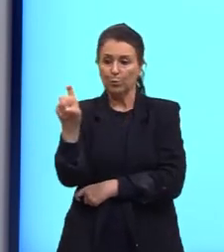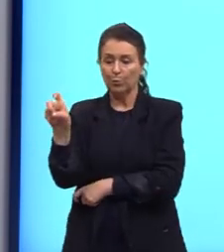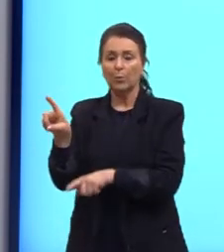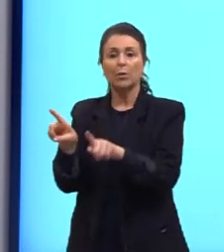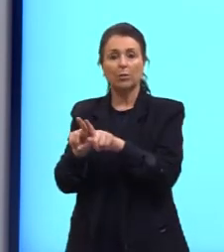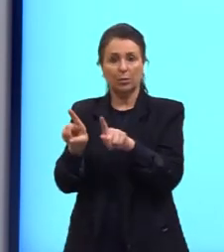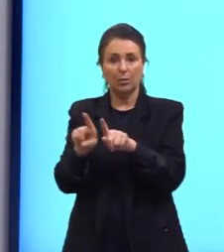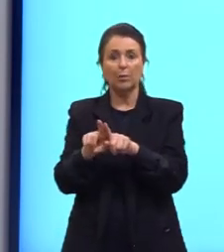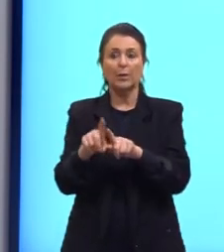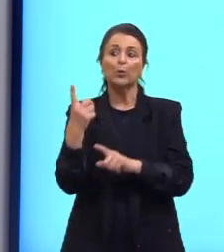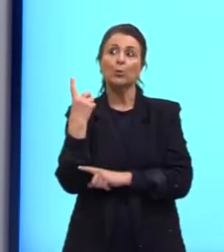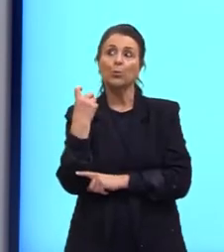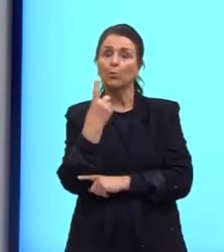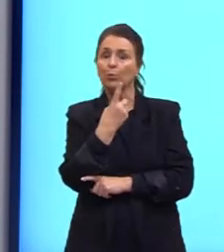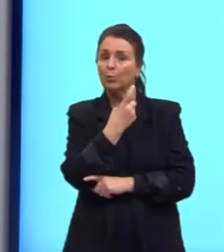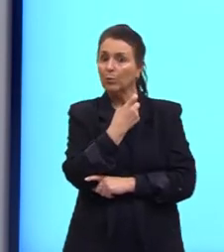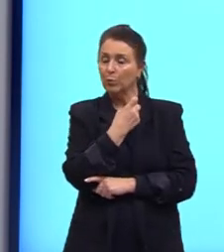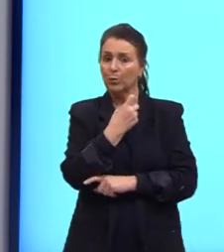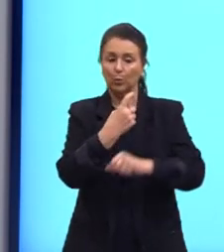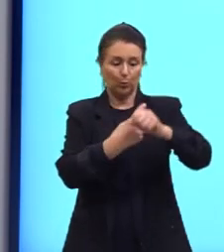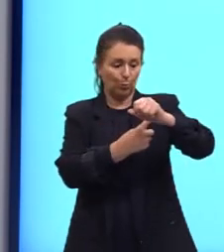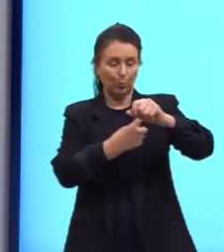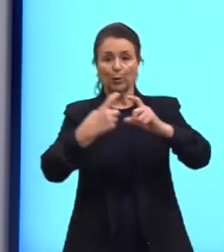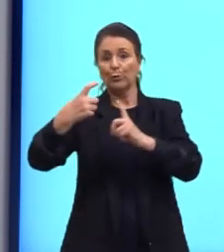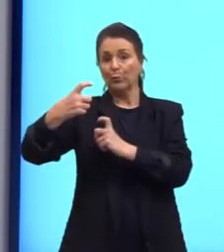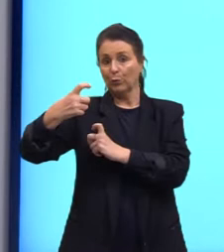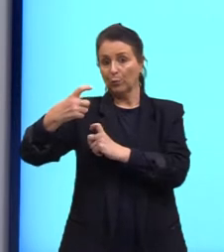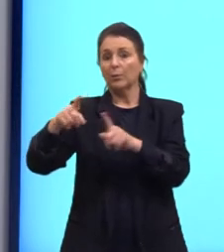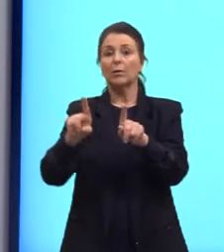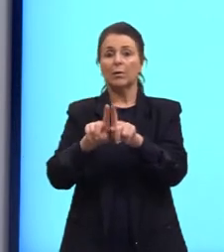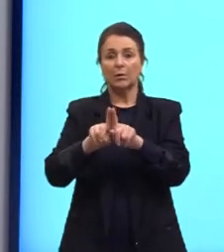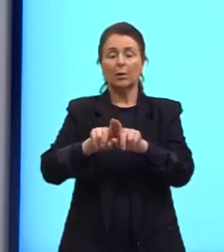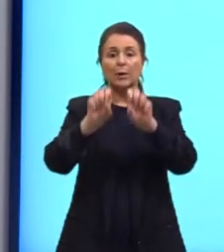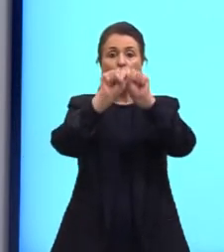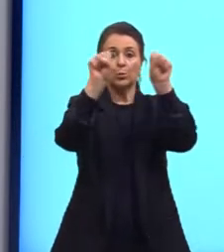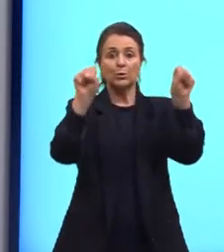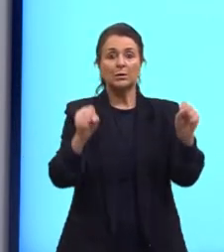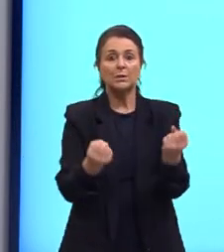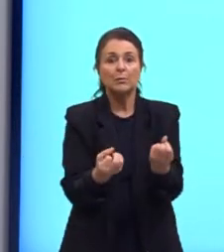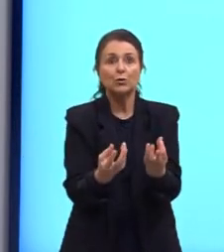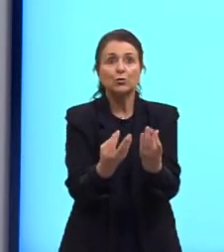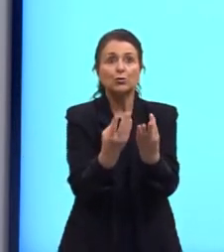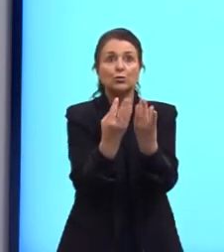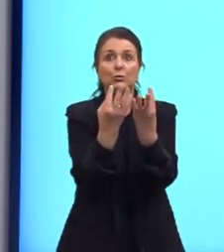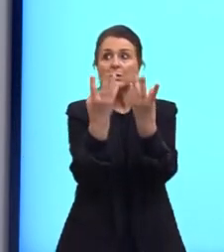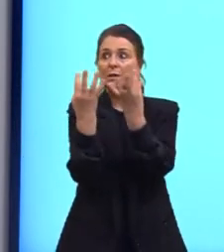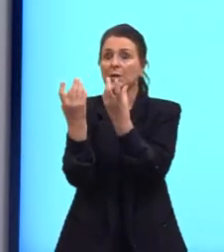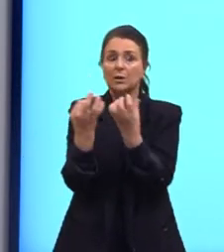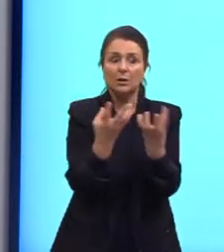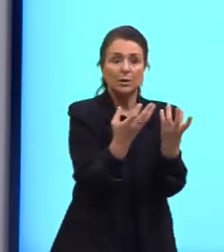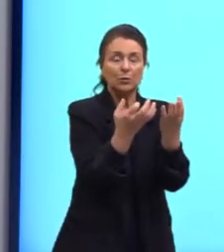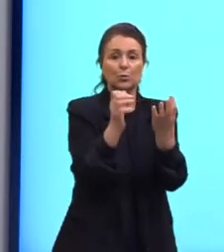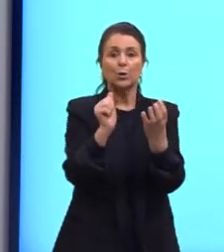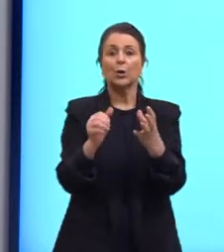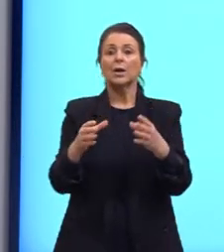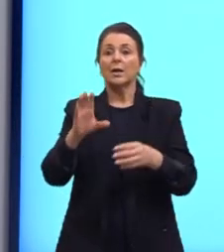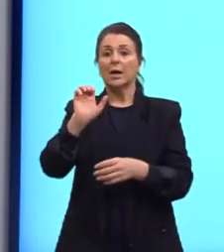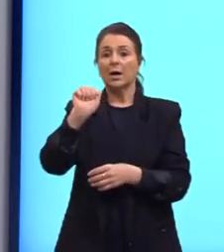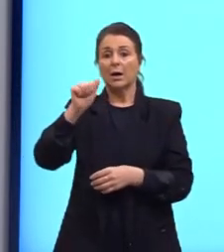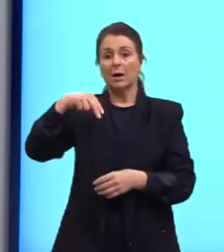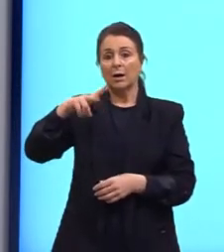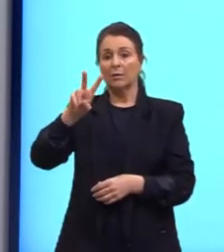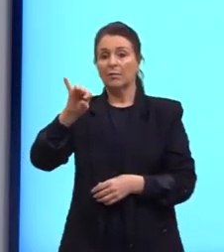utilizado tanto em perfume quanto nos desodorante em Sistemas de incêndio e a Anvisa proibiu porque ele pode ele é